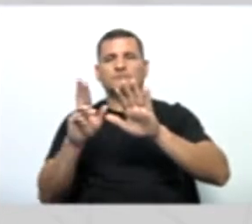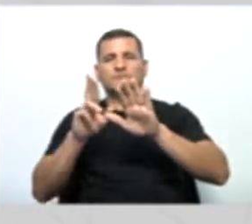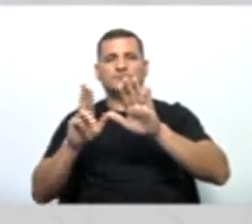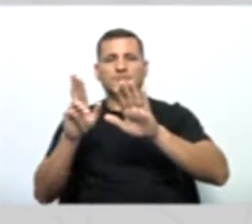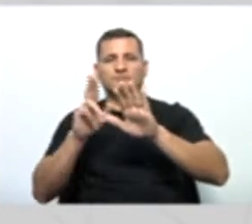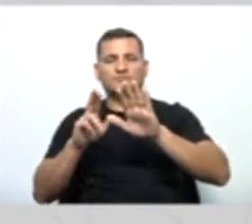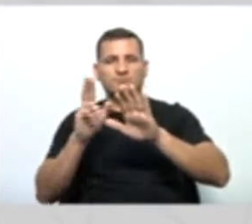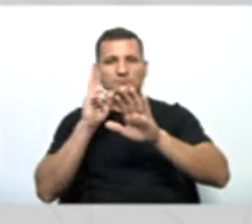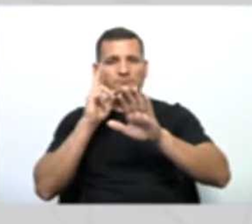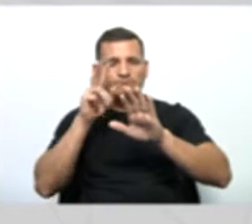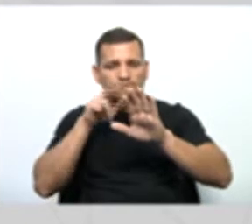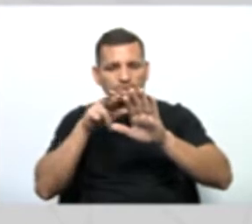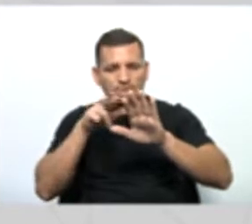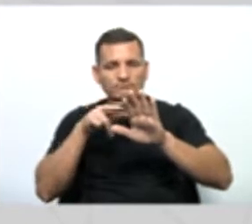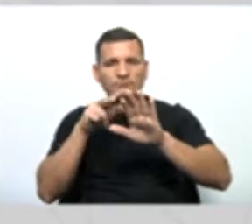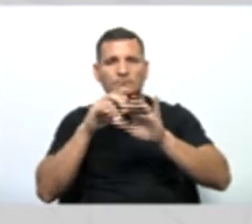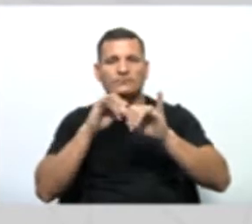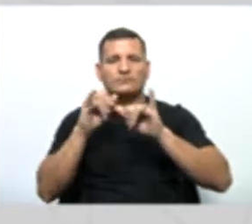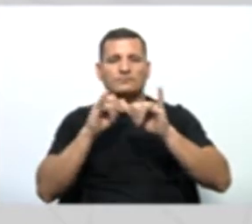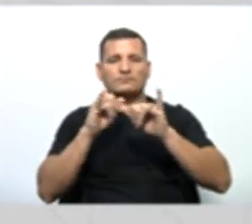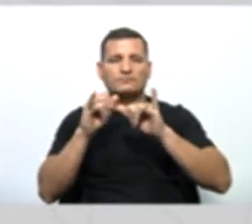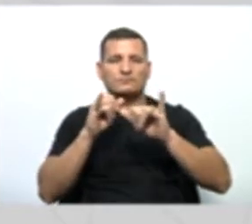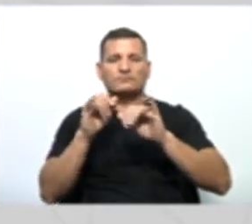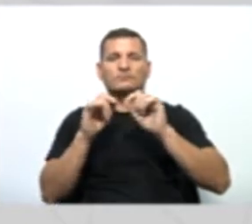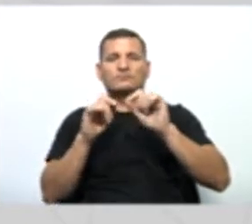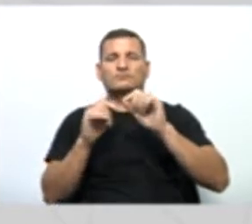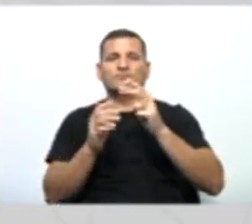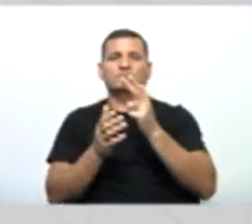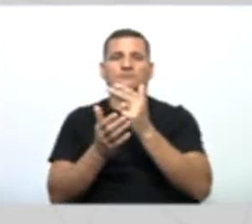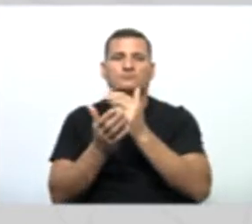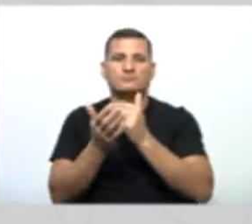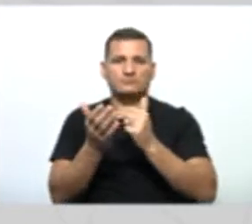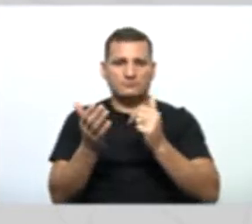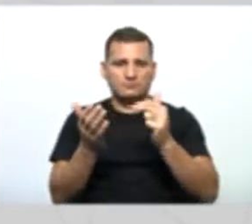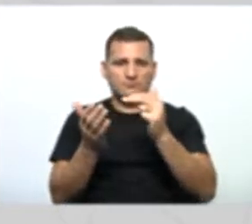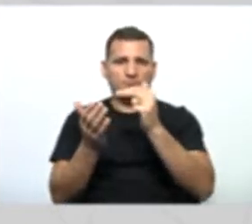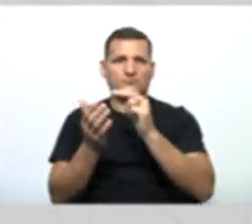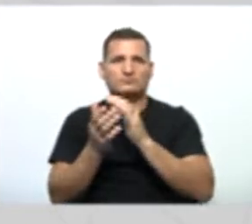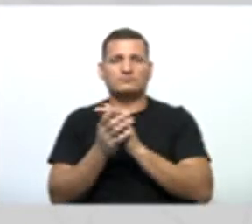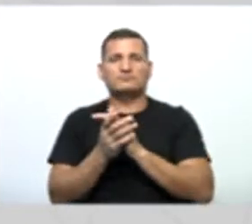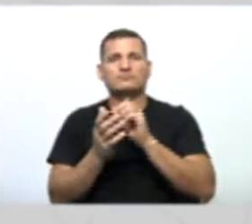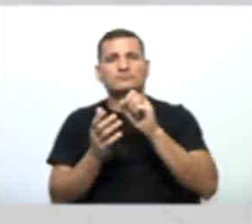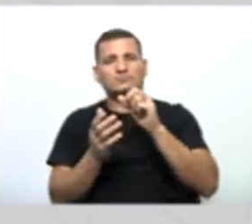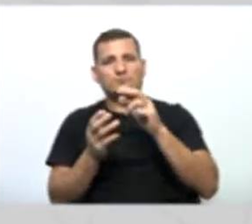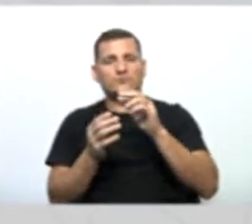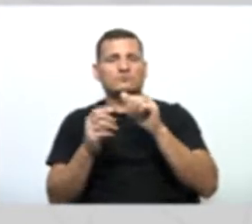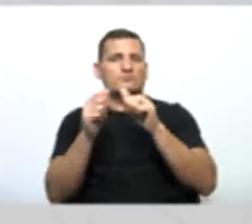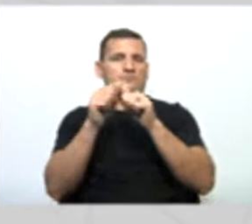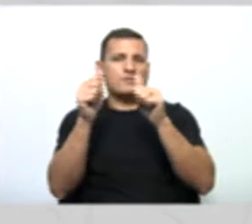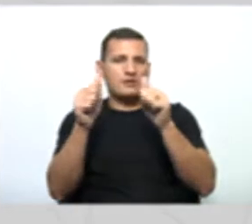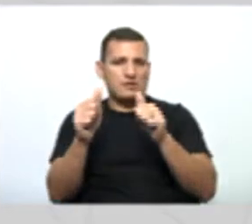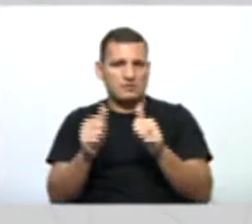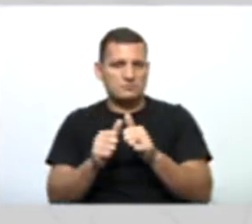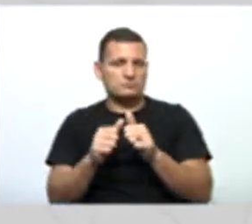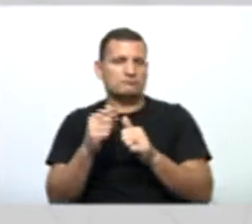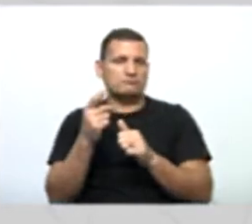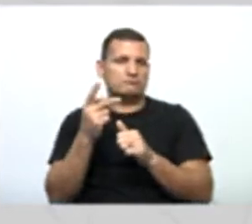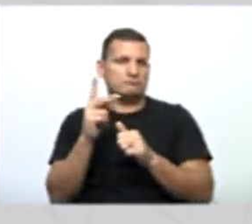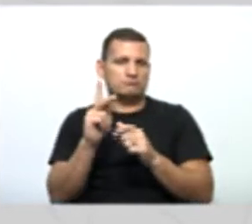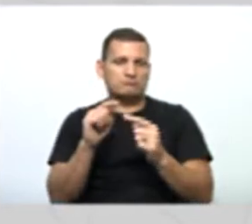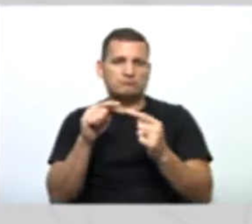visualize as informações, como uma logomarca, né? Ou uma imagem que referencia o seu